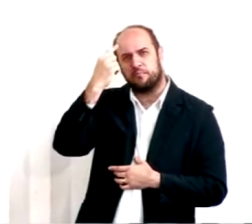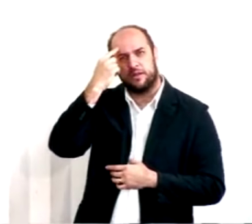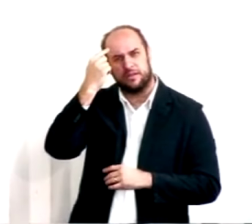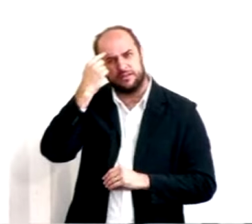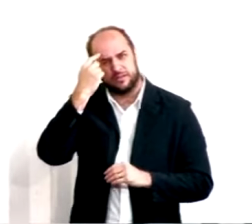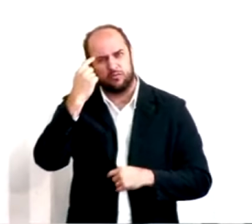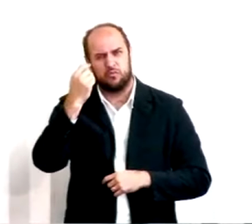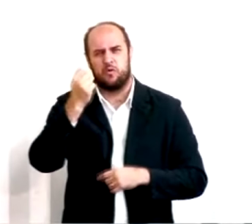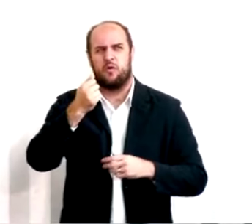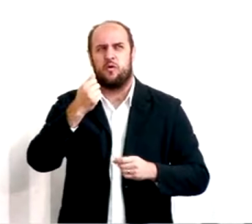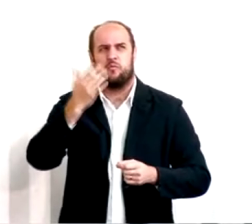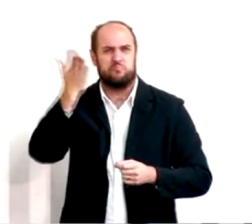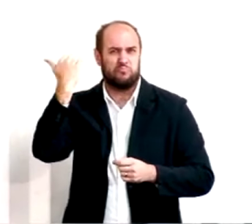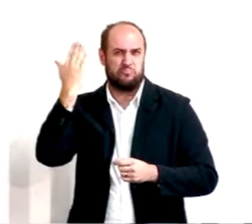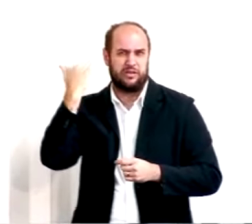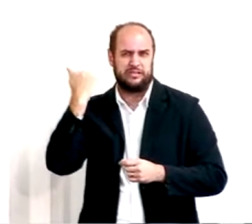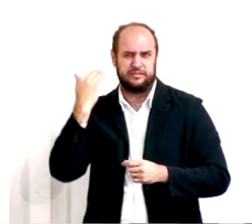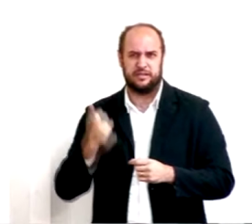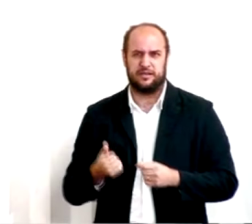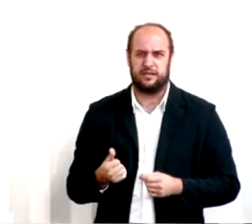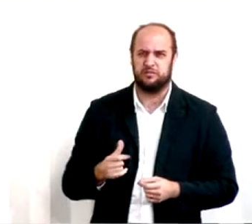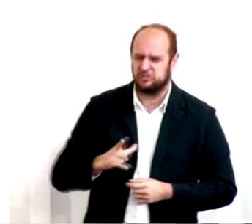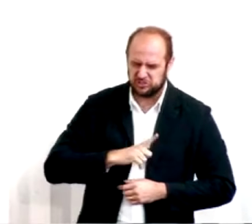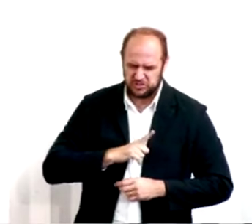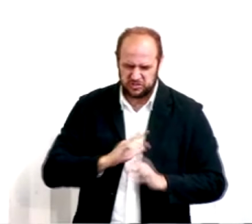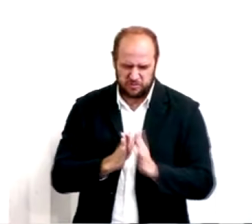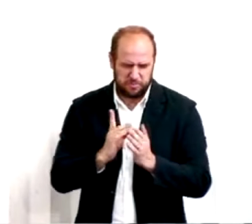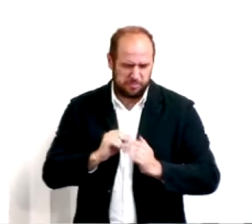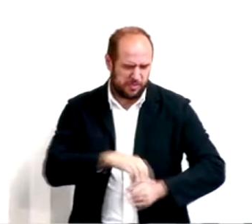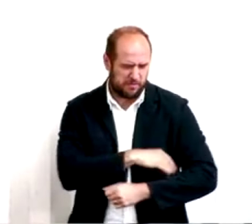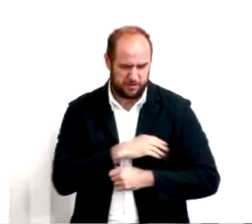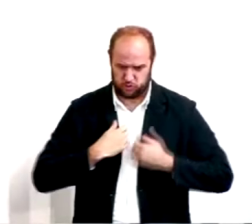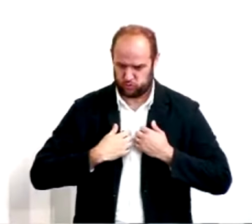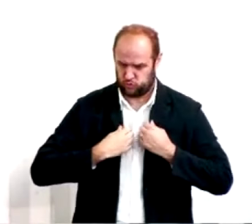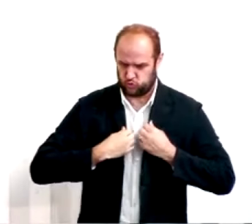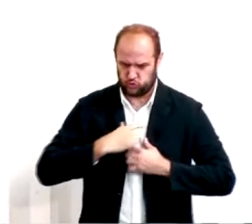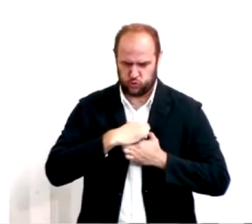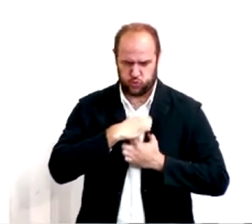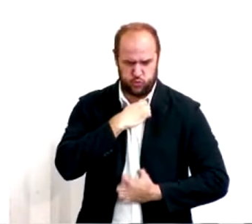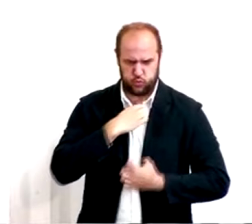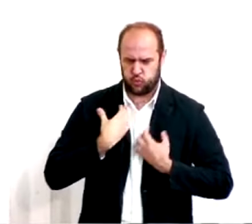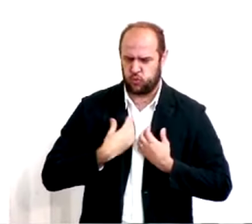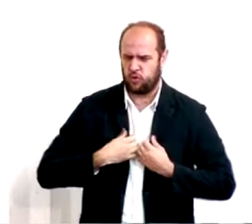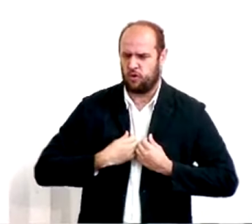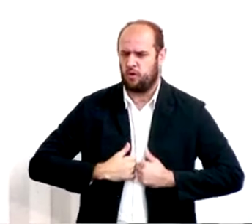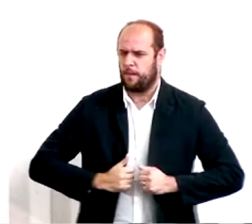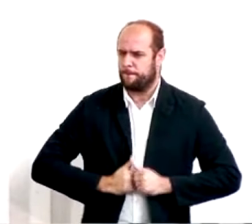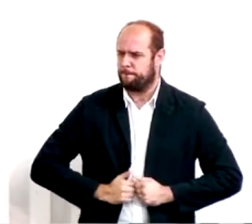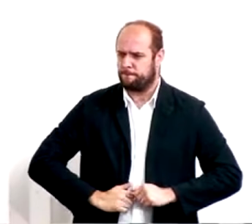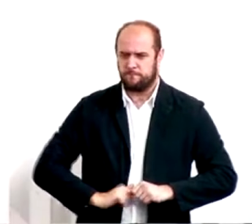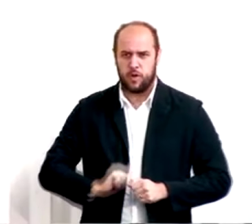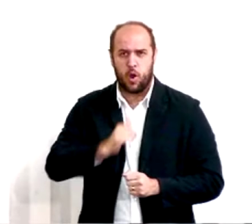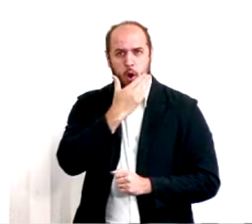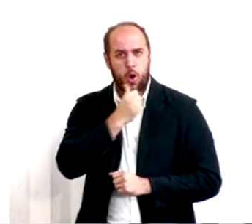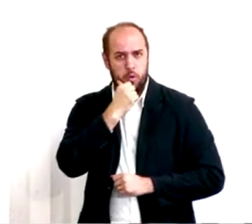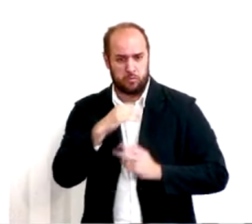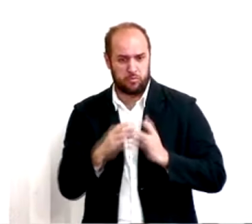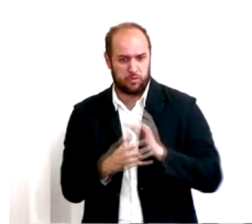das décadas passadas com sua Bíblia surrada com seu terninho às vezes com a com a sua esposa